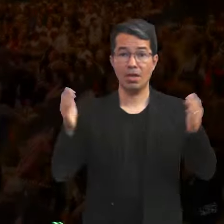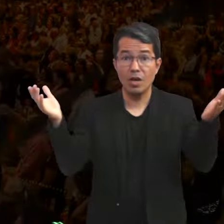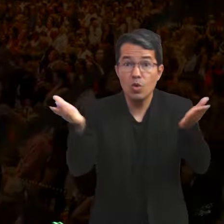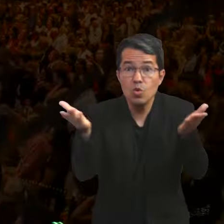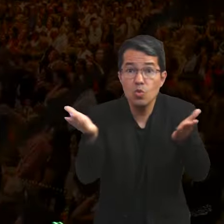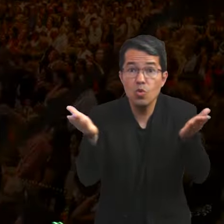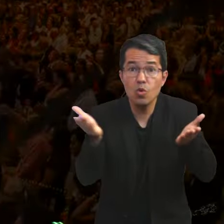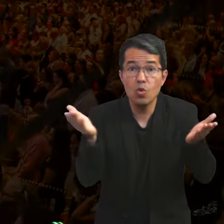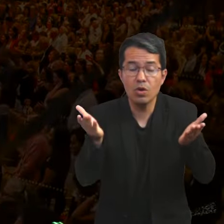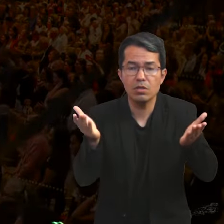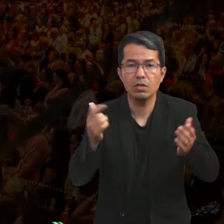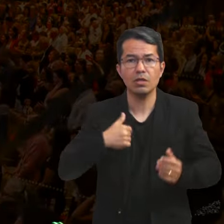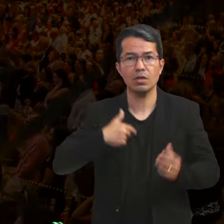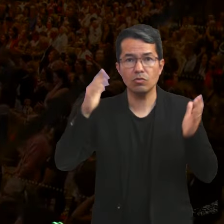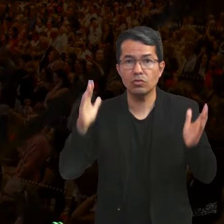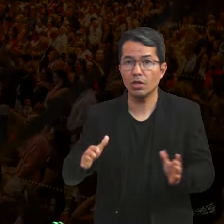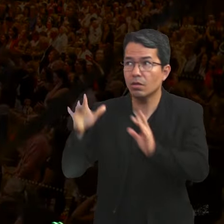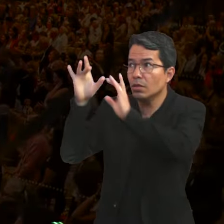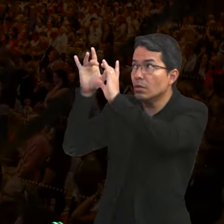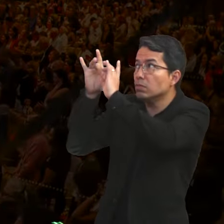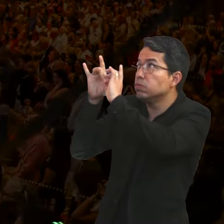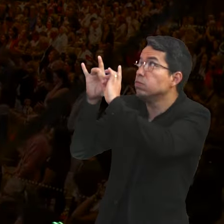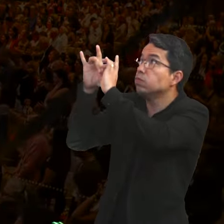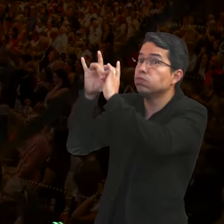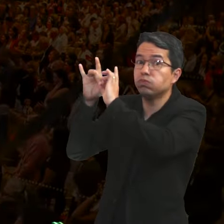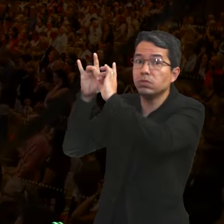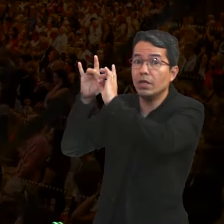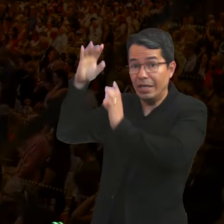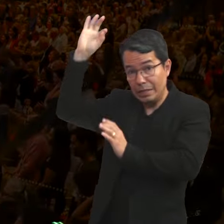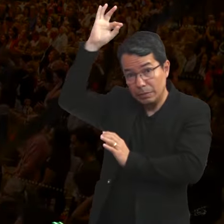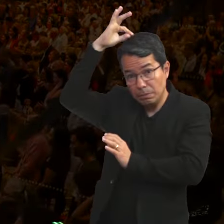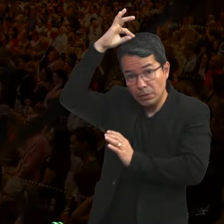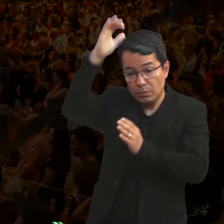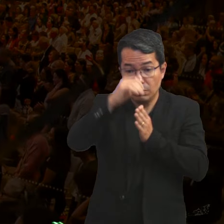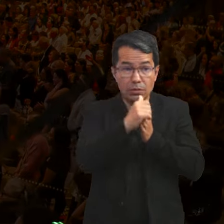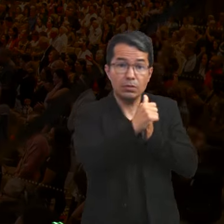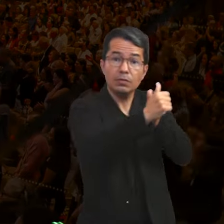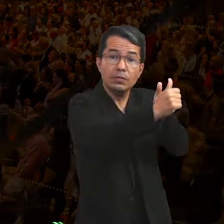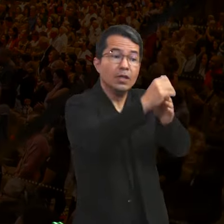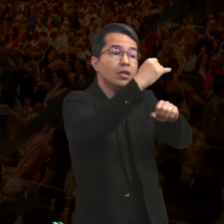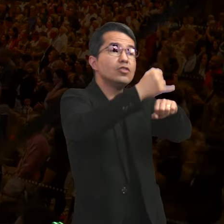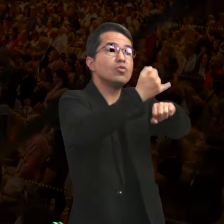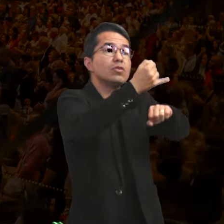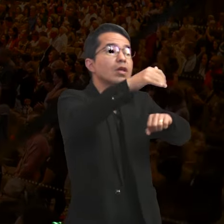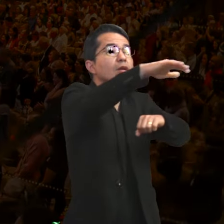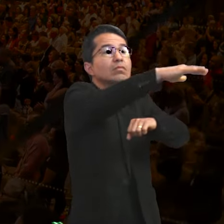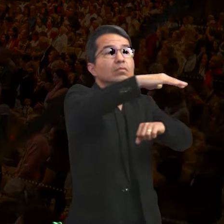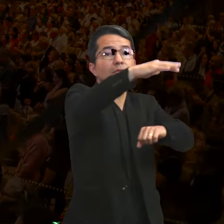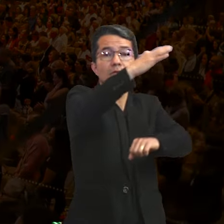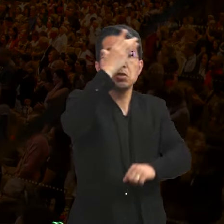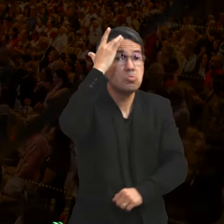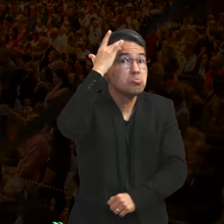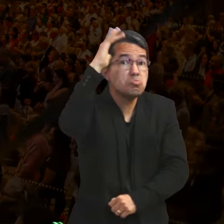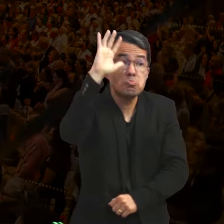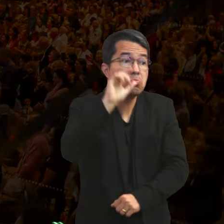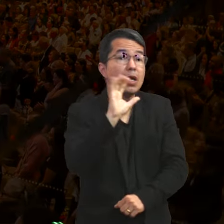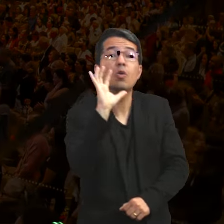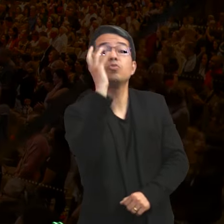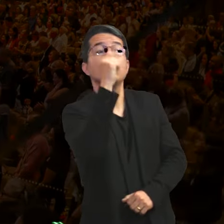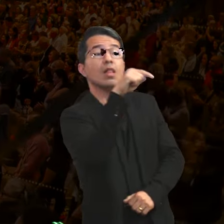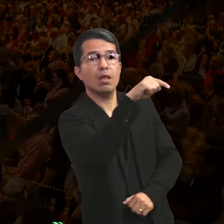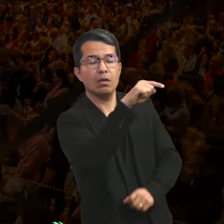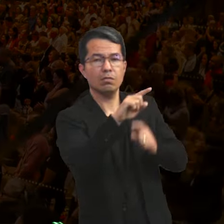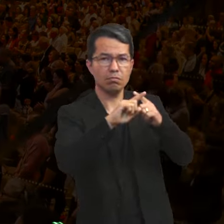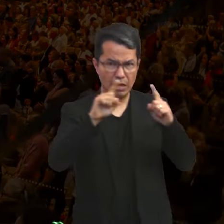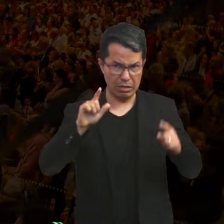ligado pelo eu pelo Espírito vou para Jerusalém não sabendo que lá me há de acontecer senão que o Espírito Santo de cidade